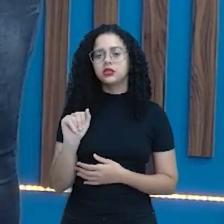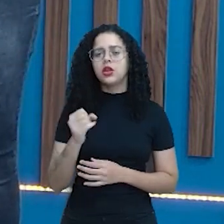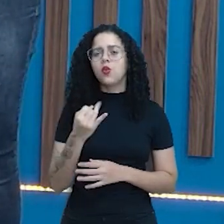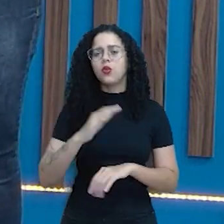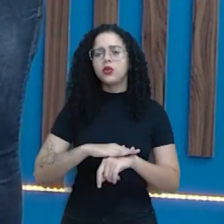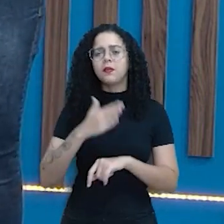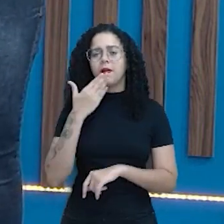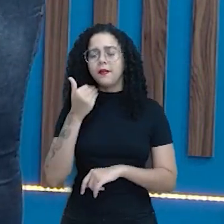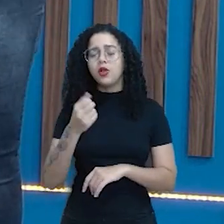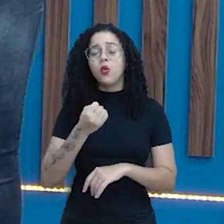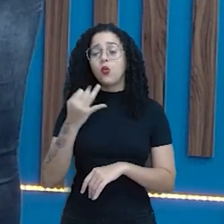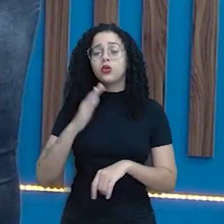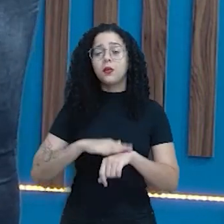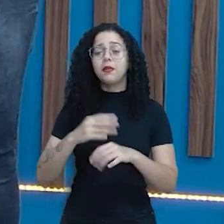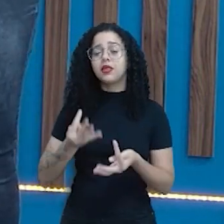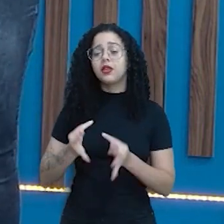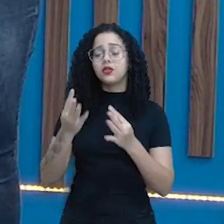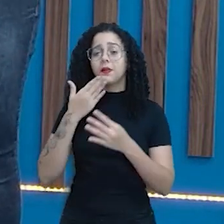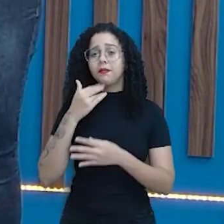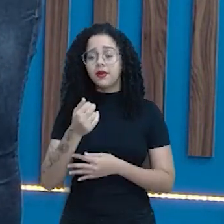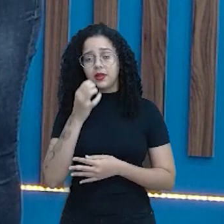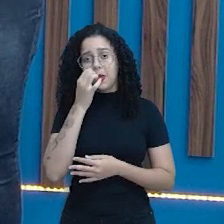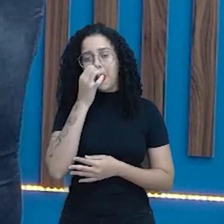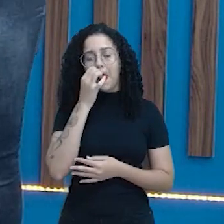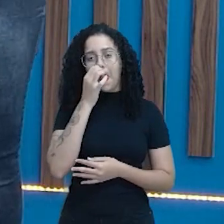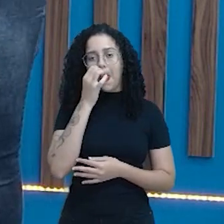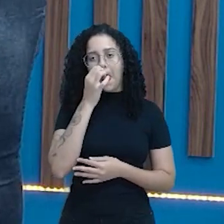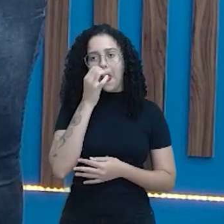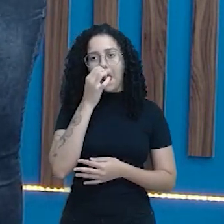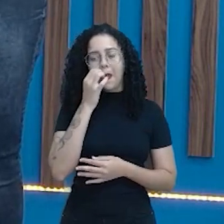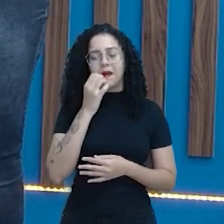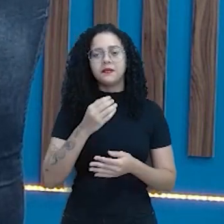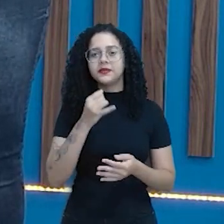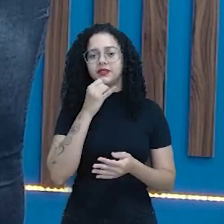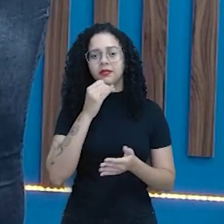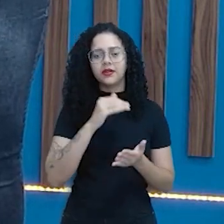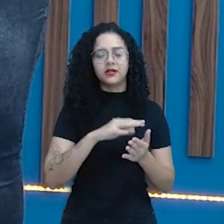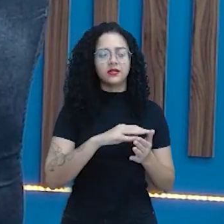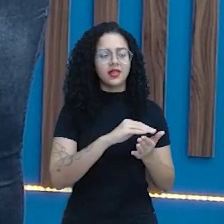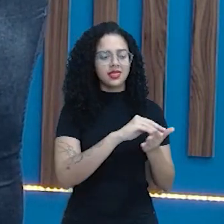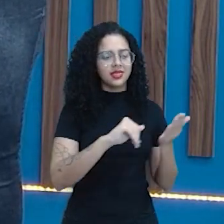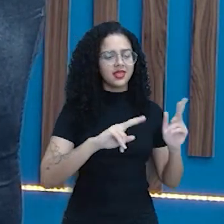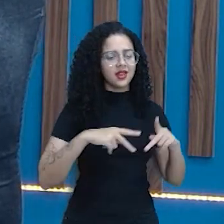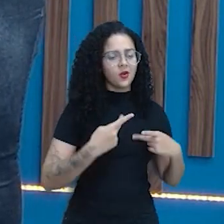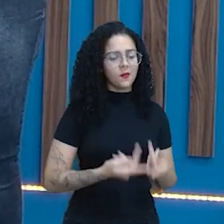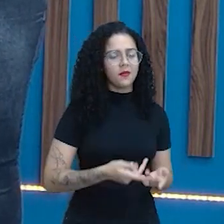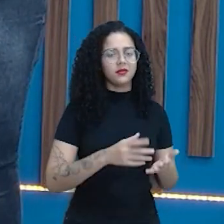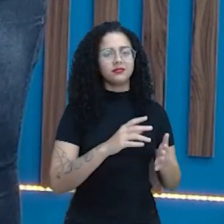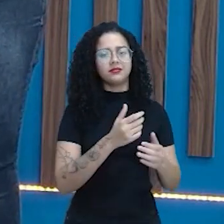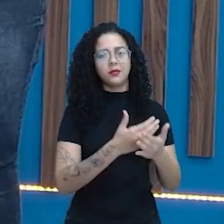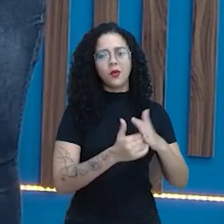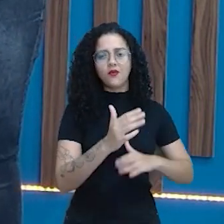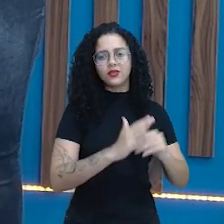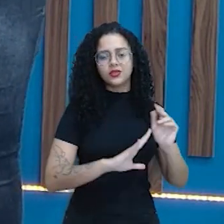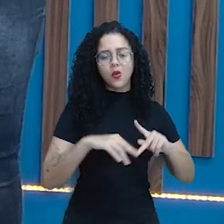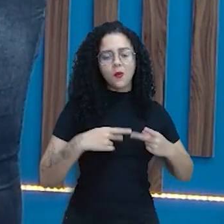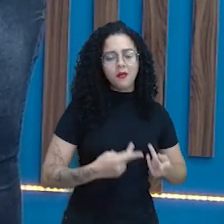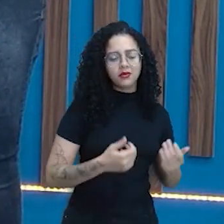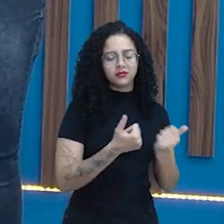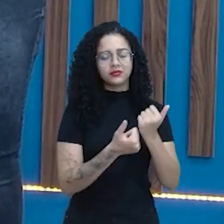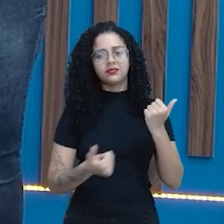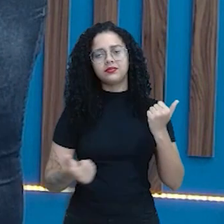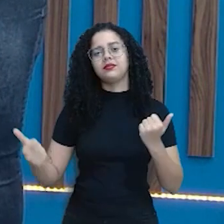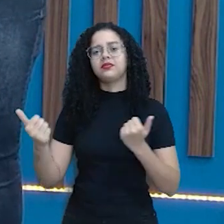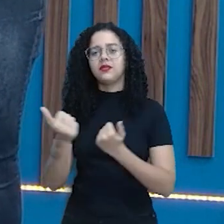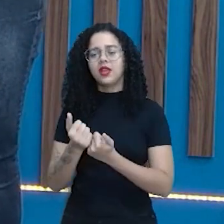mais tecnologia, a massificação mesmo, tirar mais profissões aí humanas, colocar